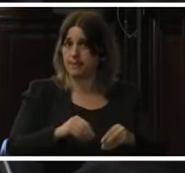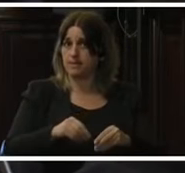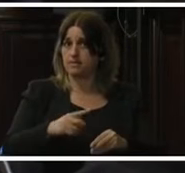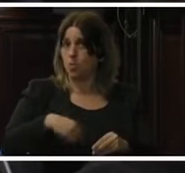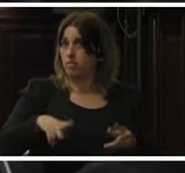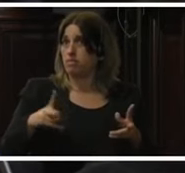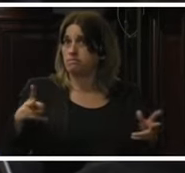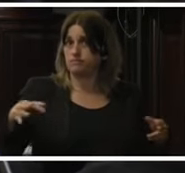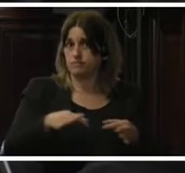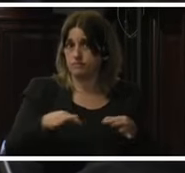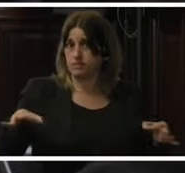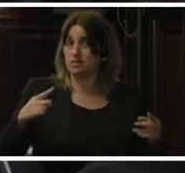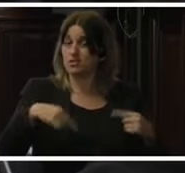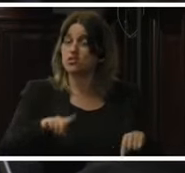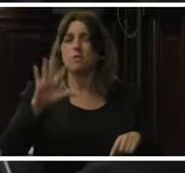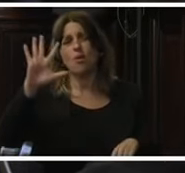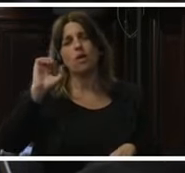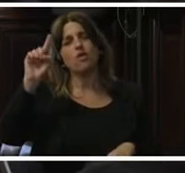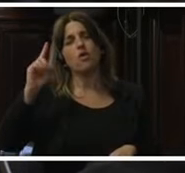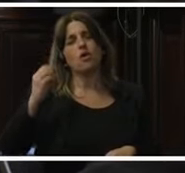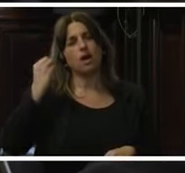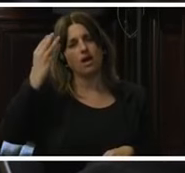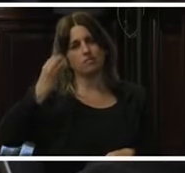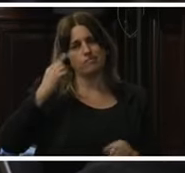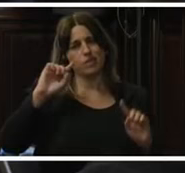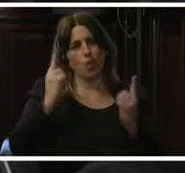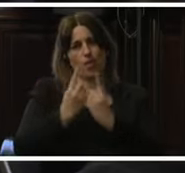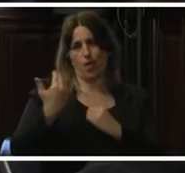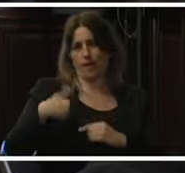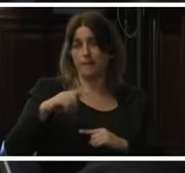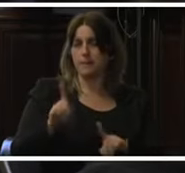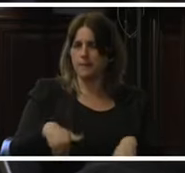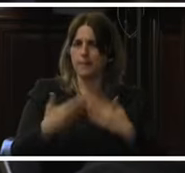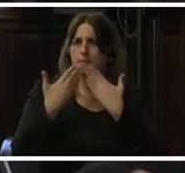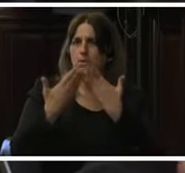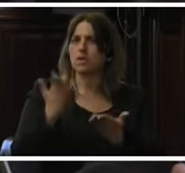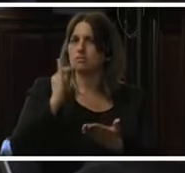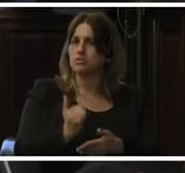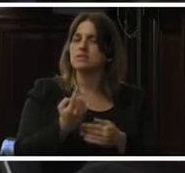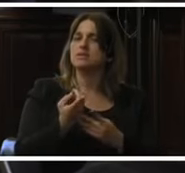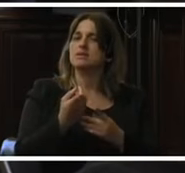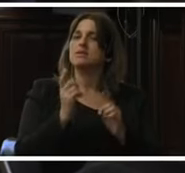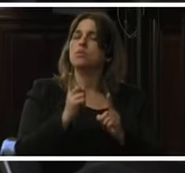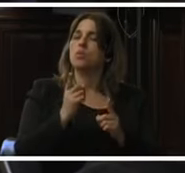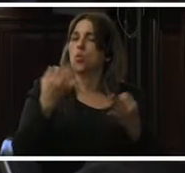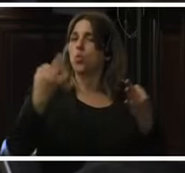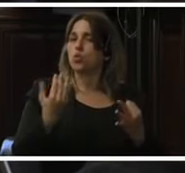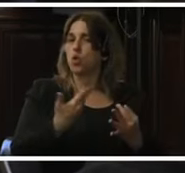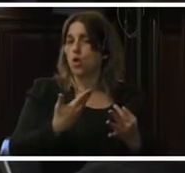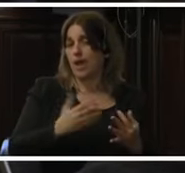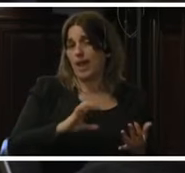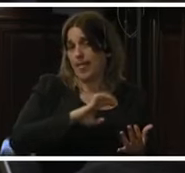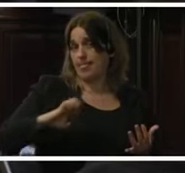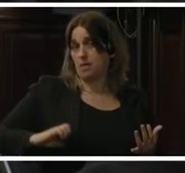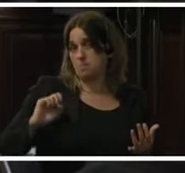comunicados e recordo pinça audiência se perguntou casualmente a representação do estado frente a